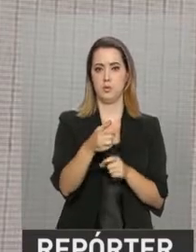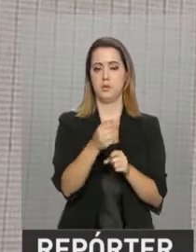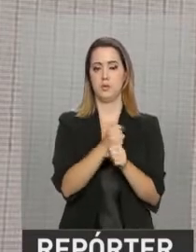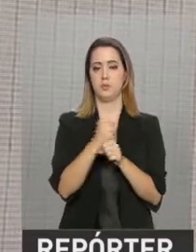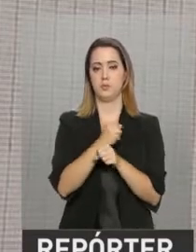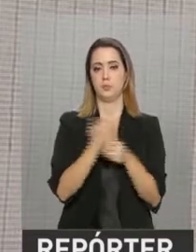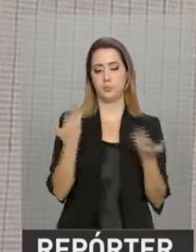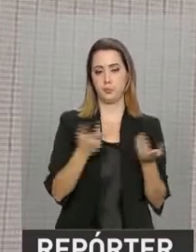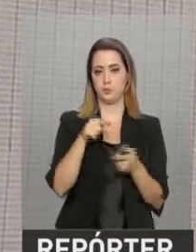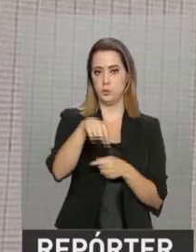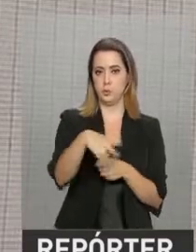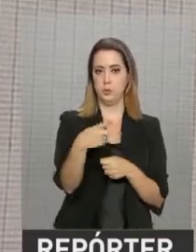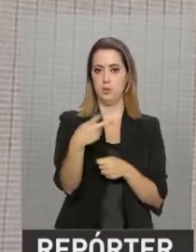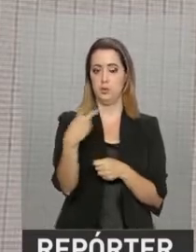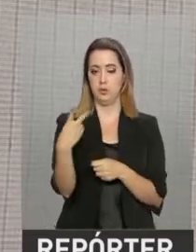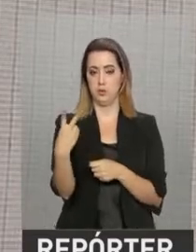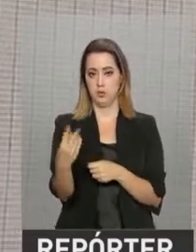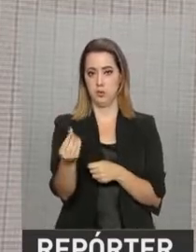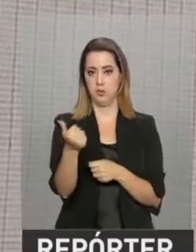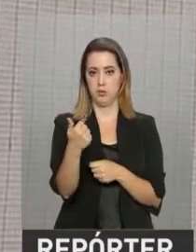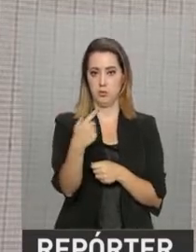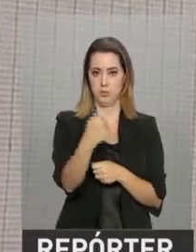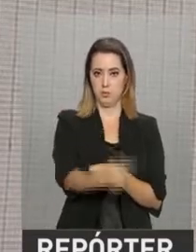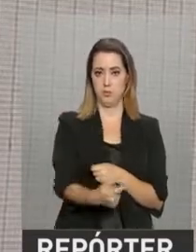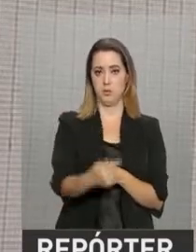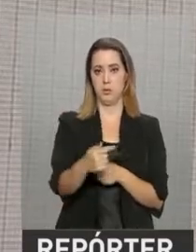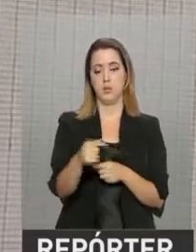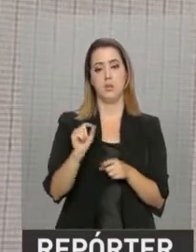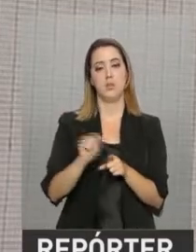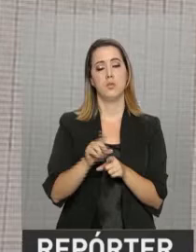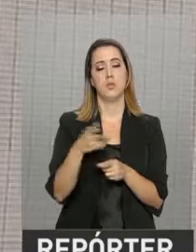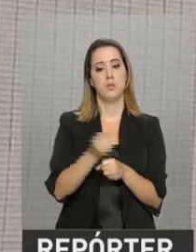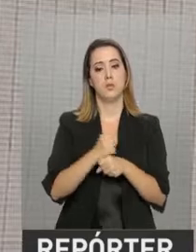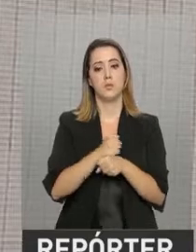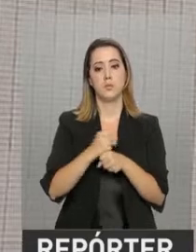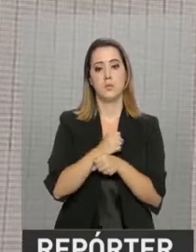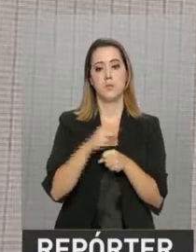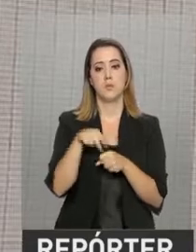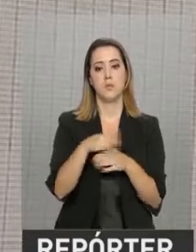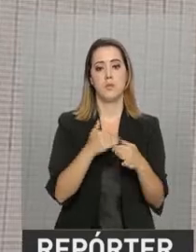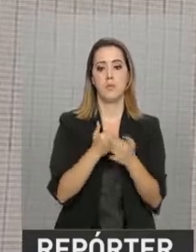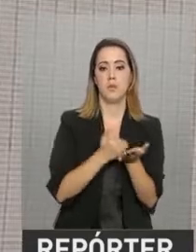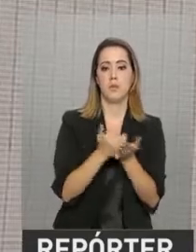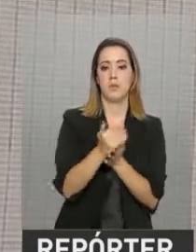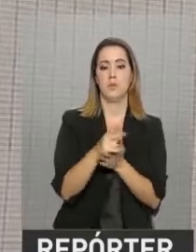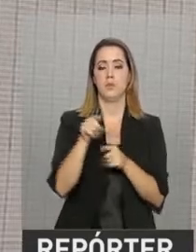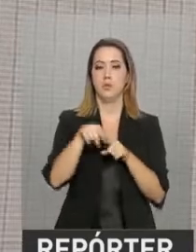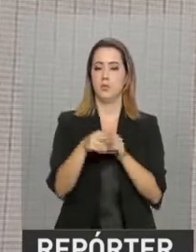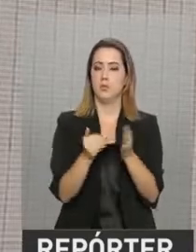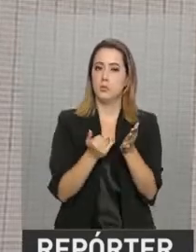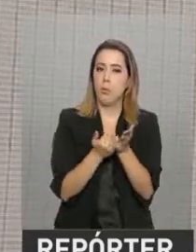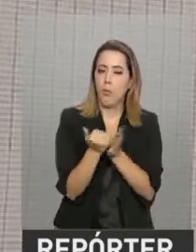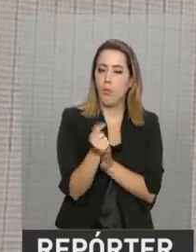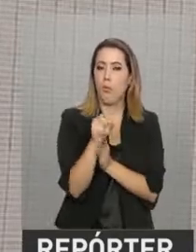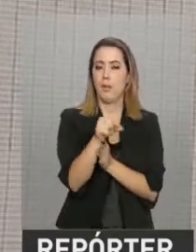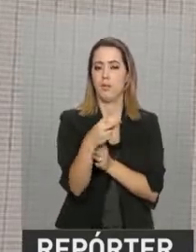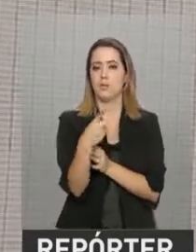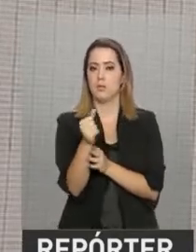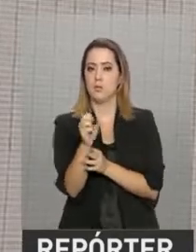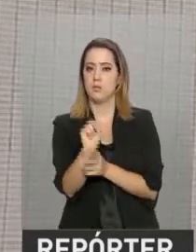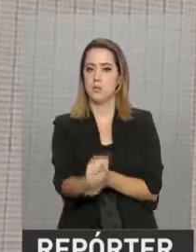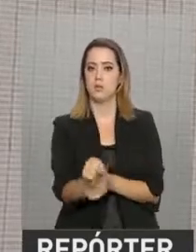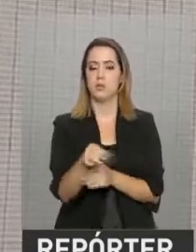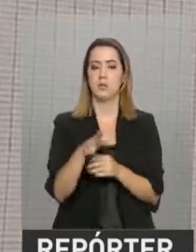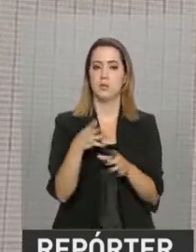7,2 por cento que o índice previsto no orçamento do ano que vem para 2018 em diante esse índice vai